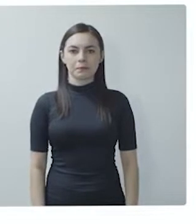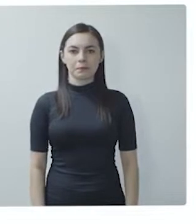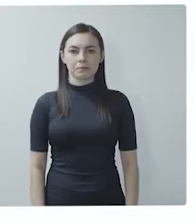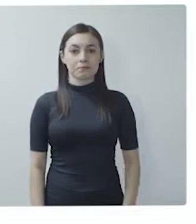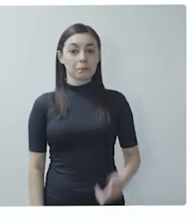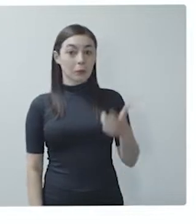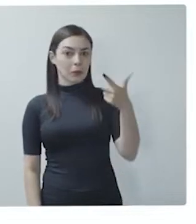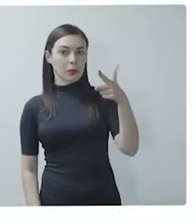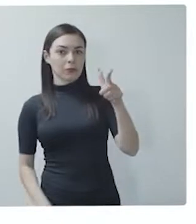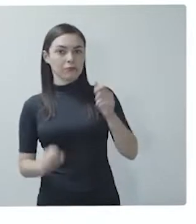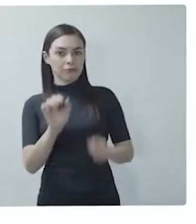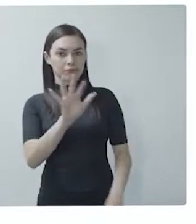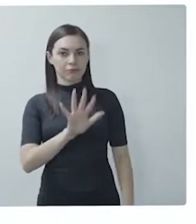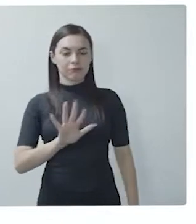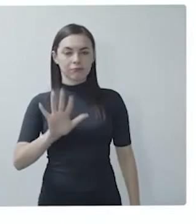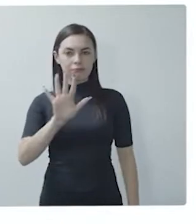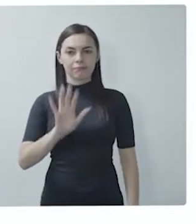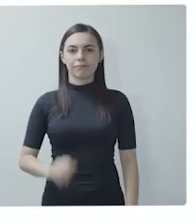Outra.